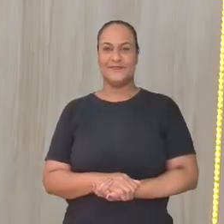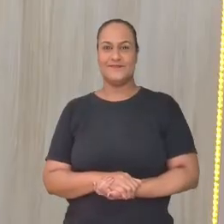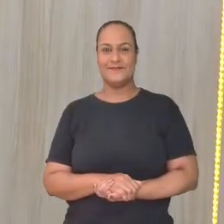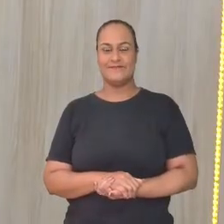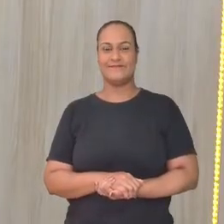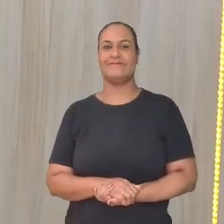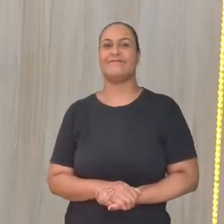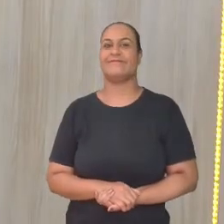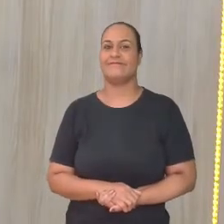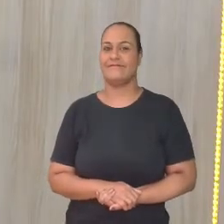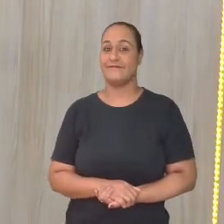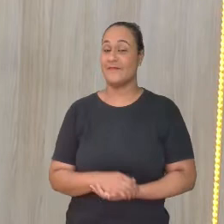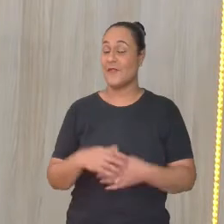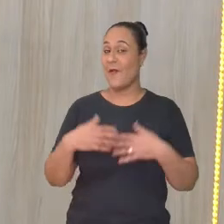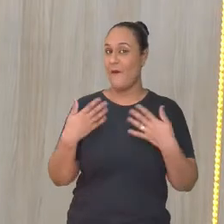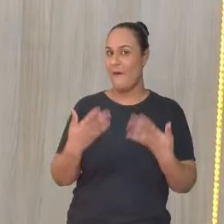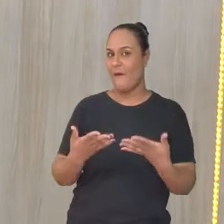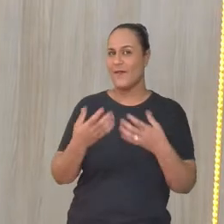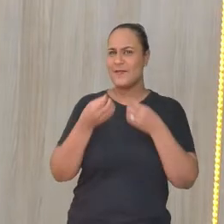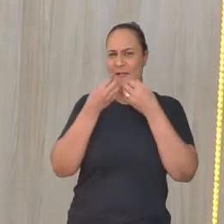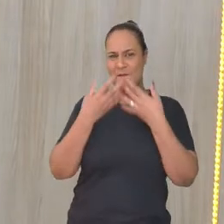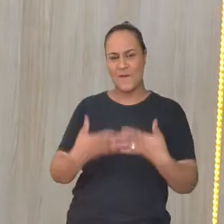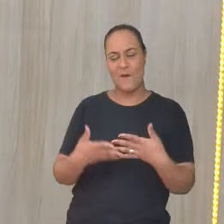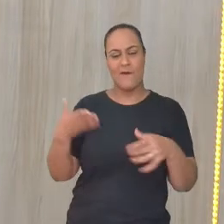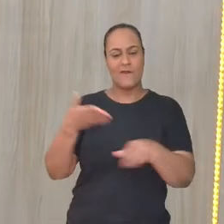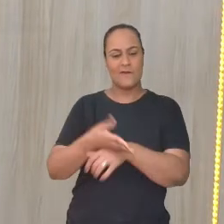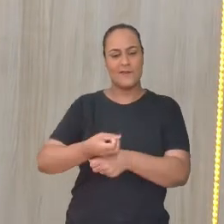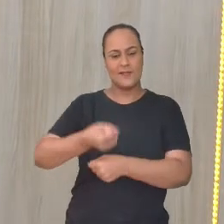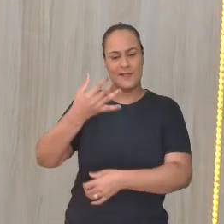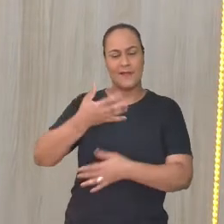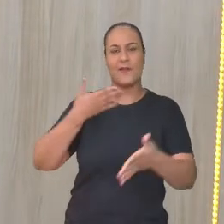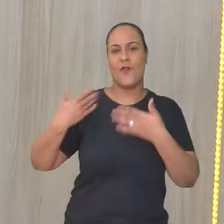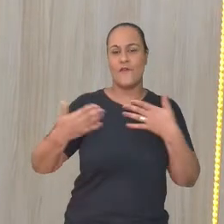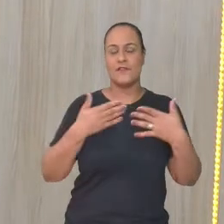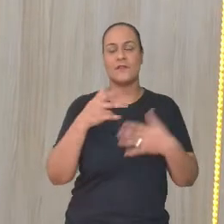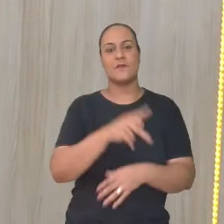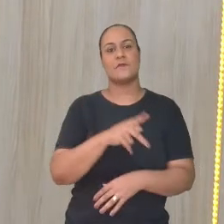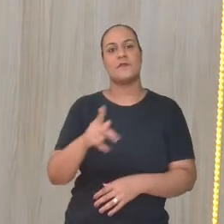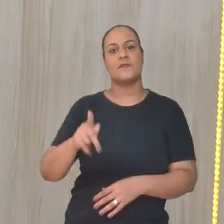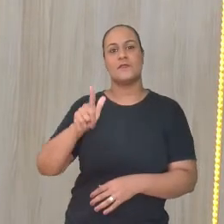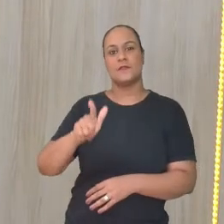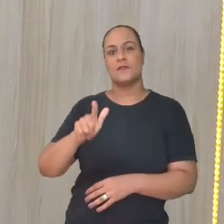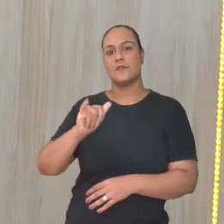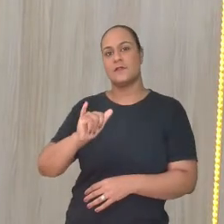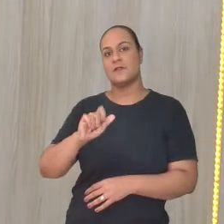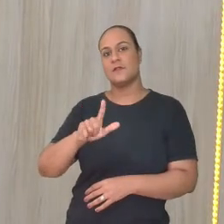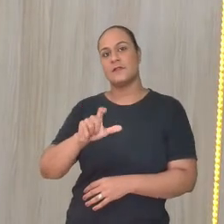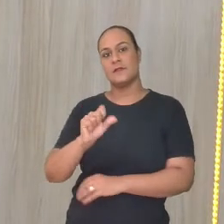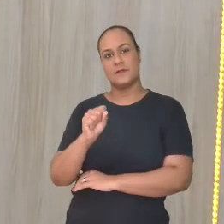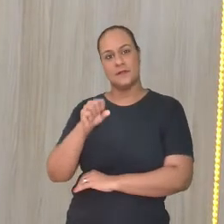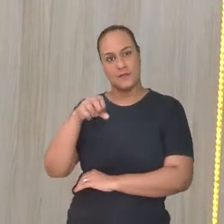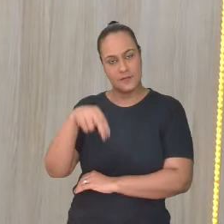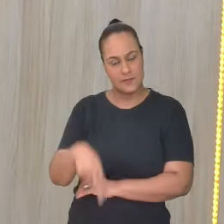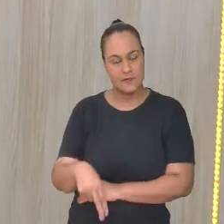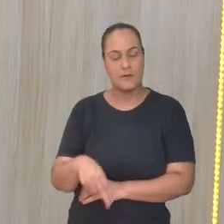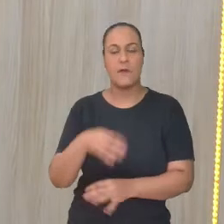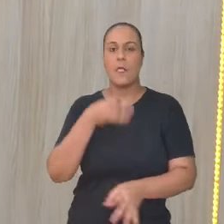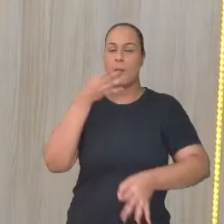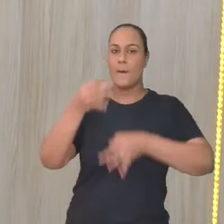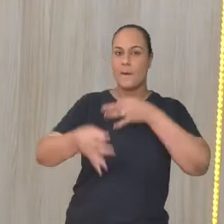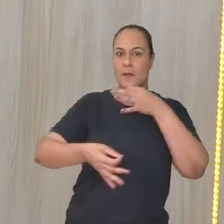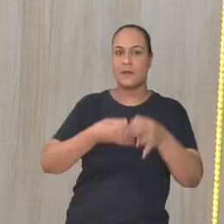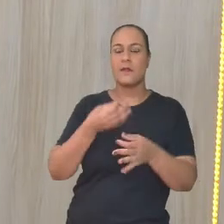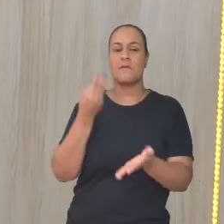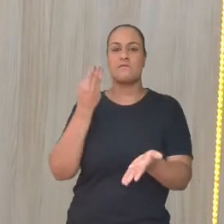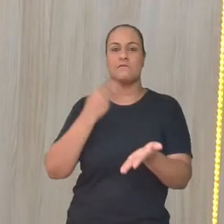Que privilégio você poder interagir aí com o professor Gilson, né? Deixar seus comentários. A gente tá começando uma